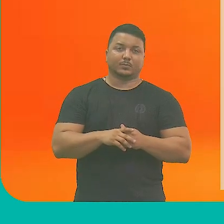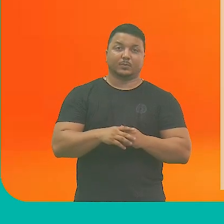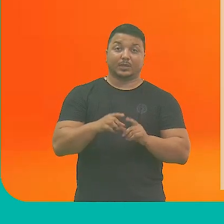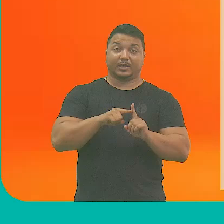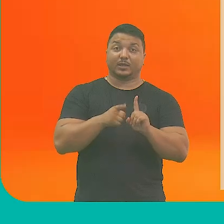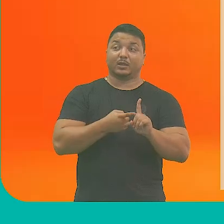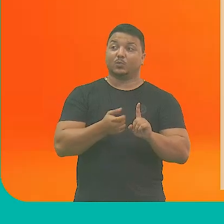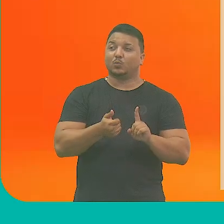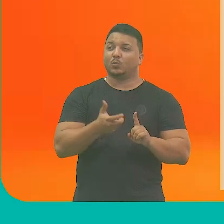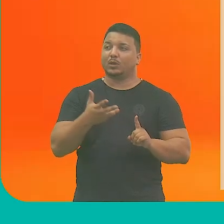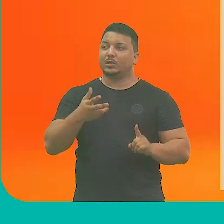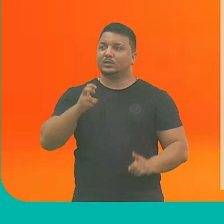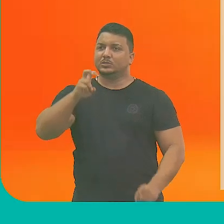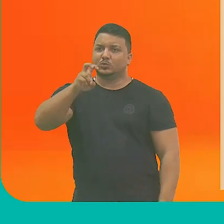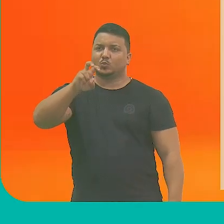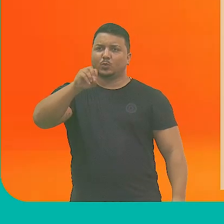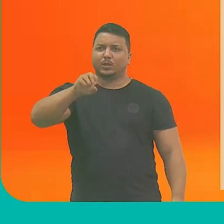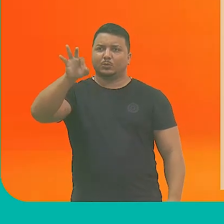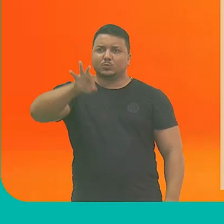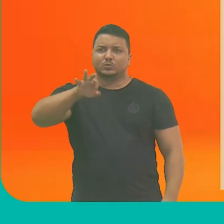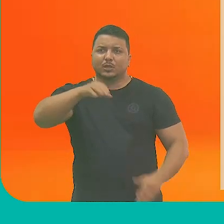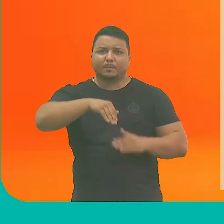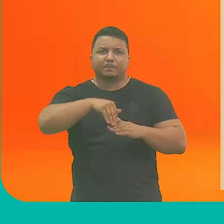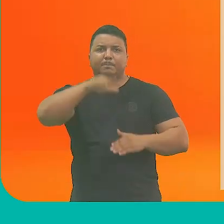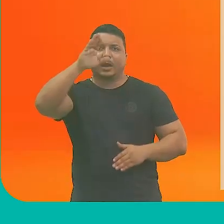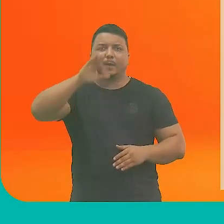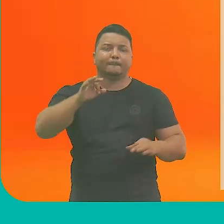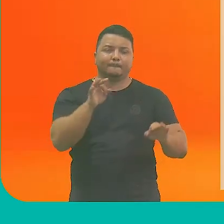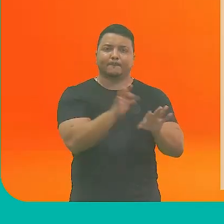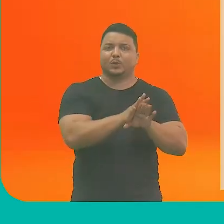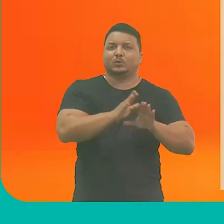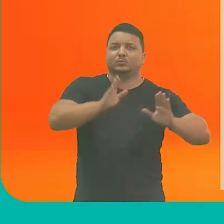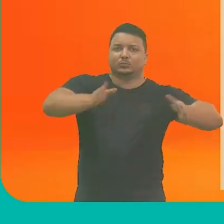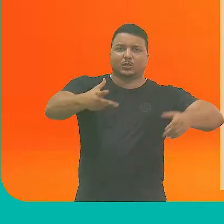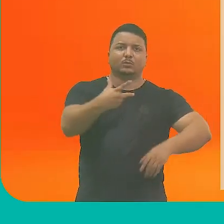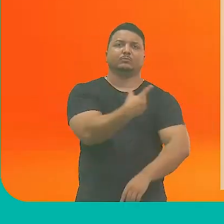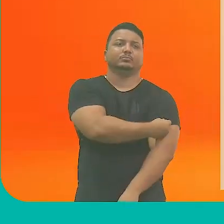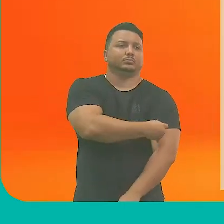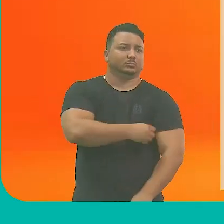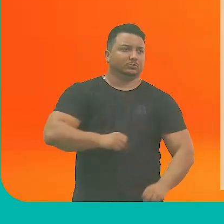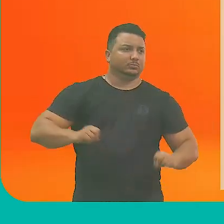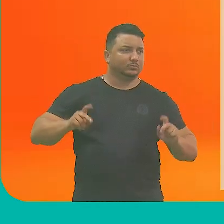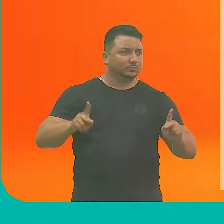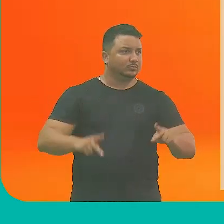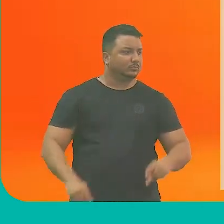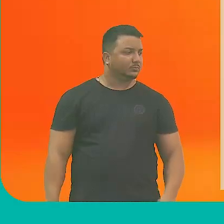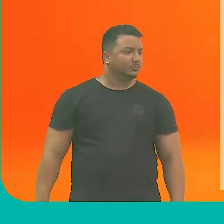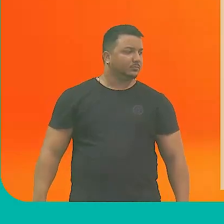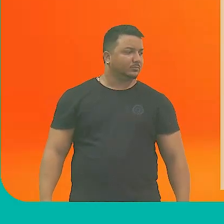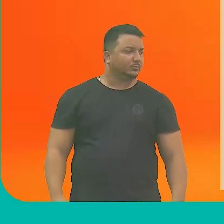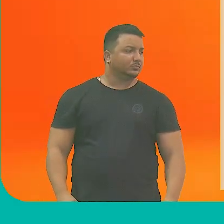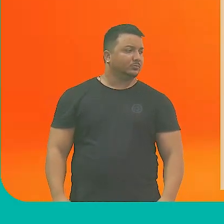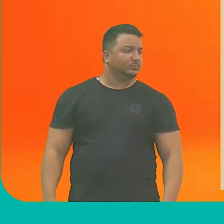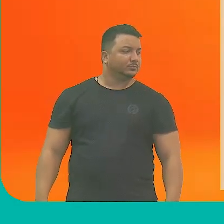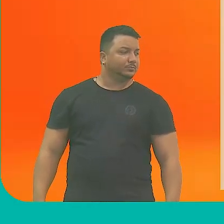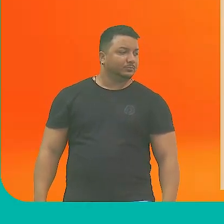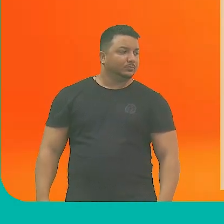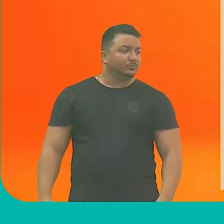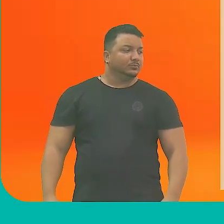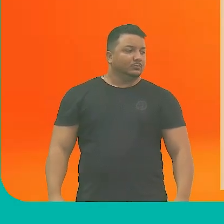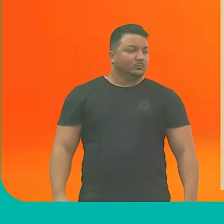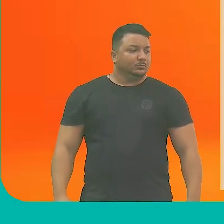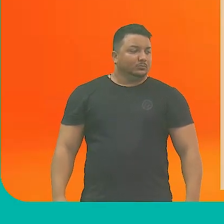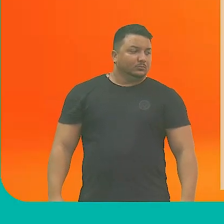um pouco mais de 50% já está imunizado, certo? Aí ele